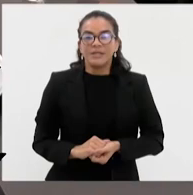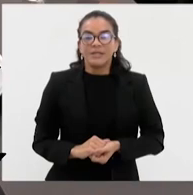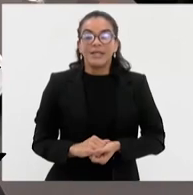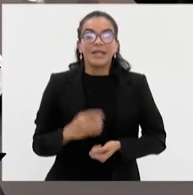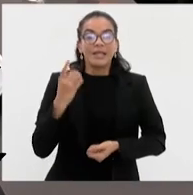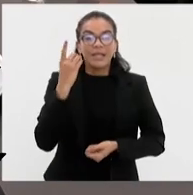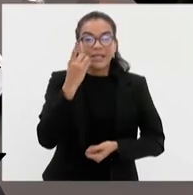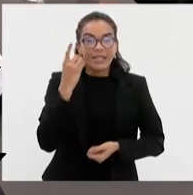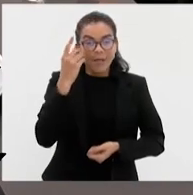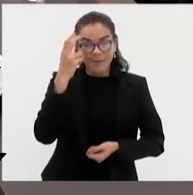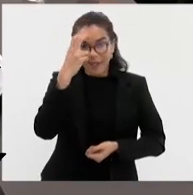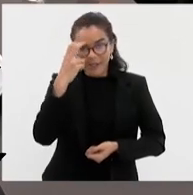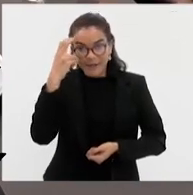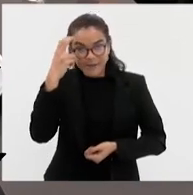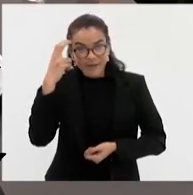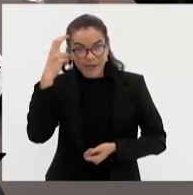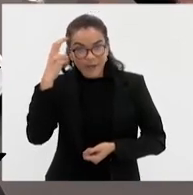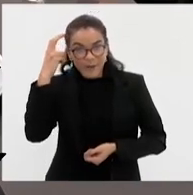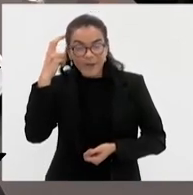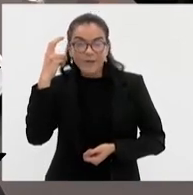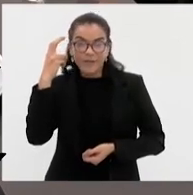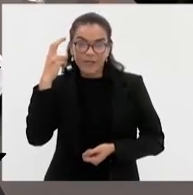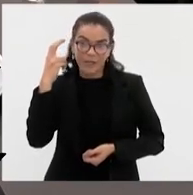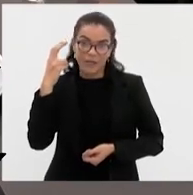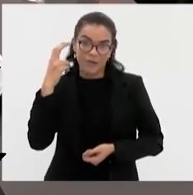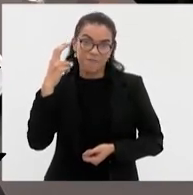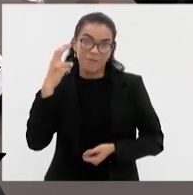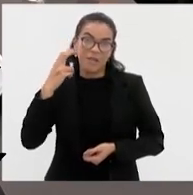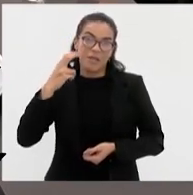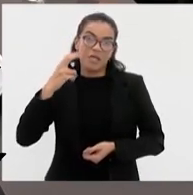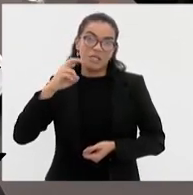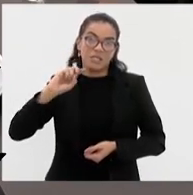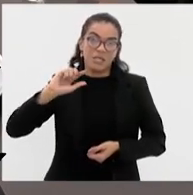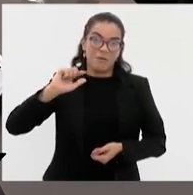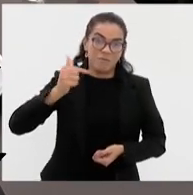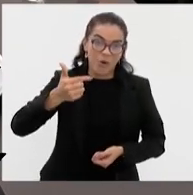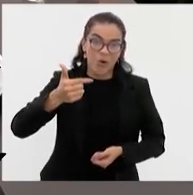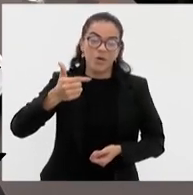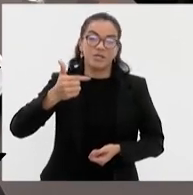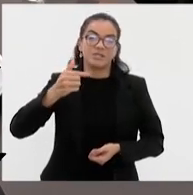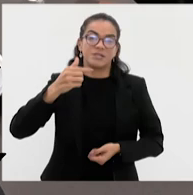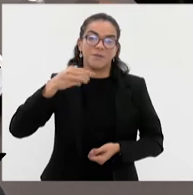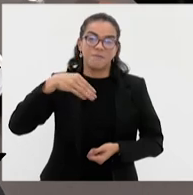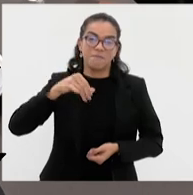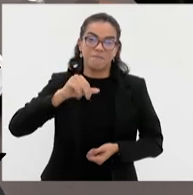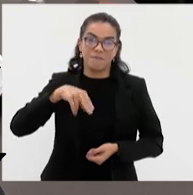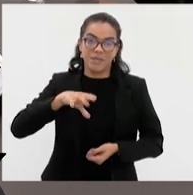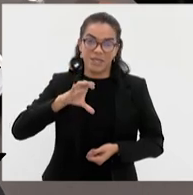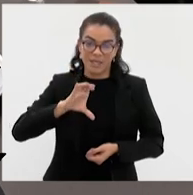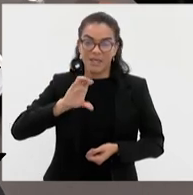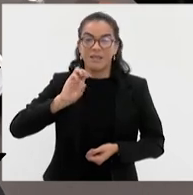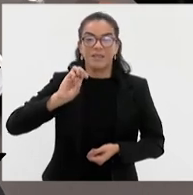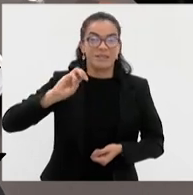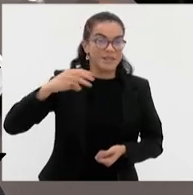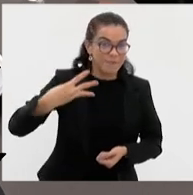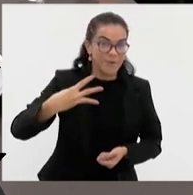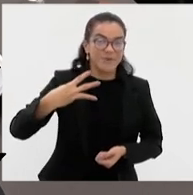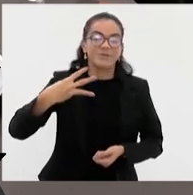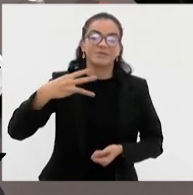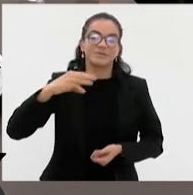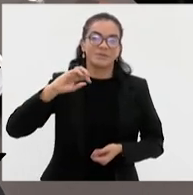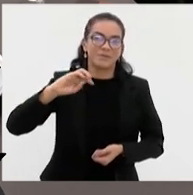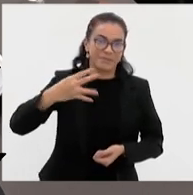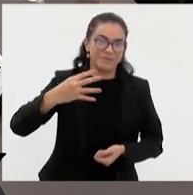Deputada Verônica, deputada Verônica. Também quero me inscrever. Eu estou inscrito depois da deputada Verônica, depois mim, deputado Serafini e deputado Fred. Deputada Verônica.